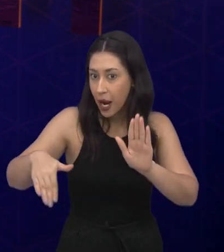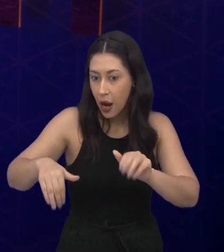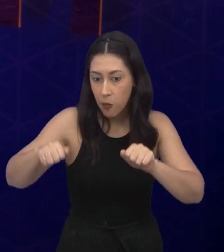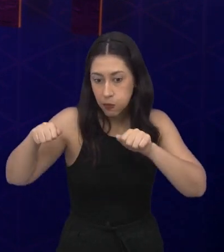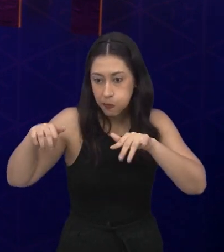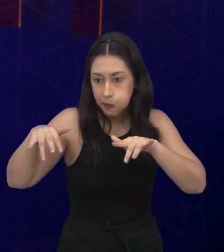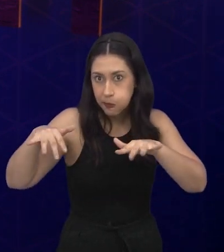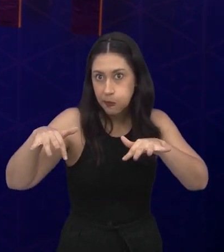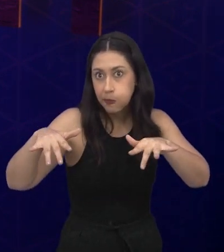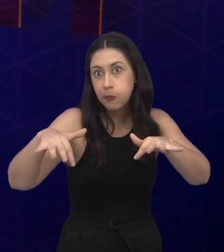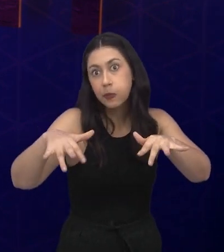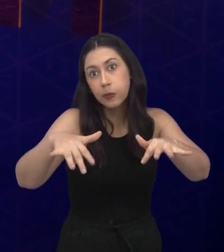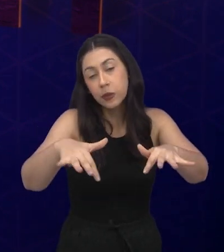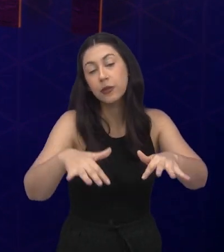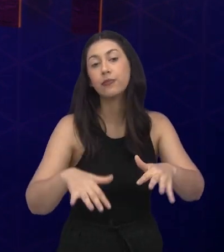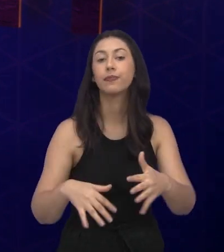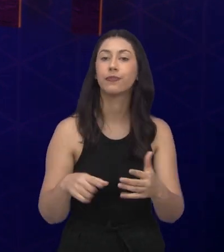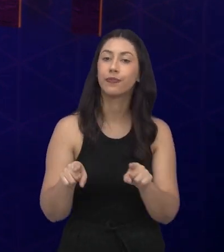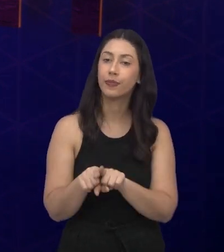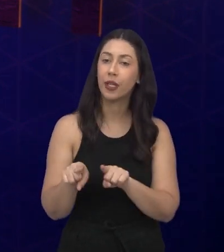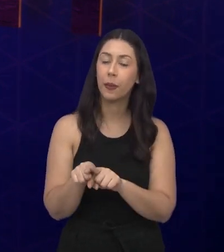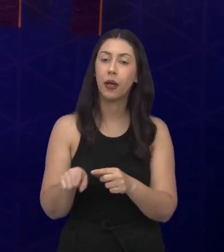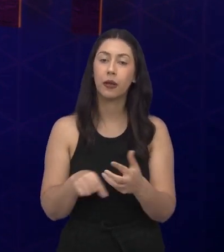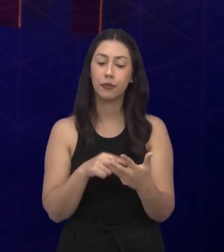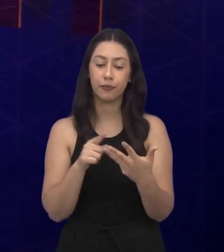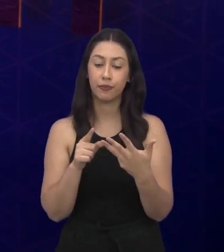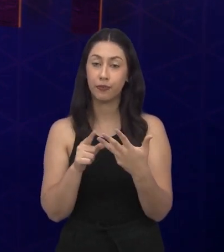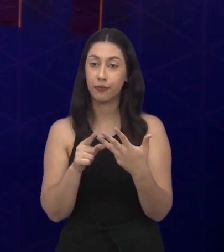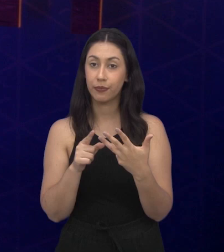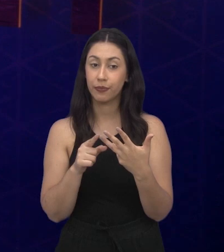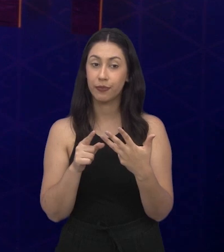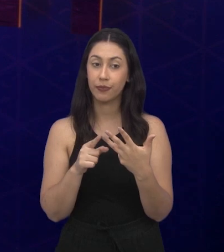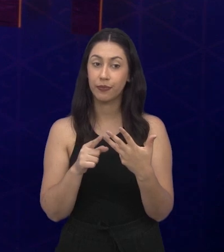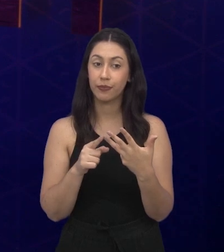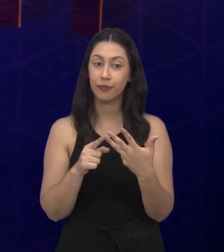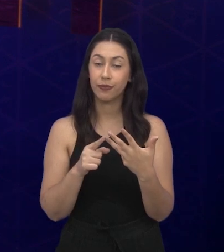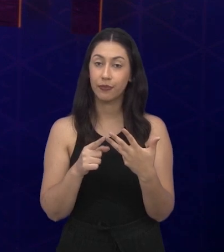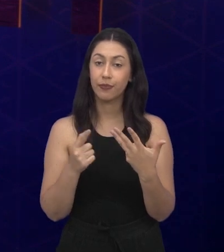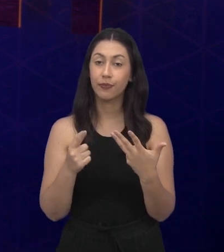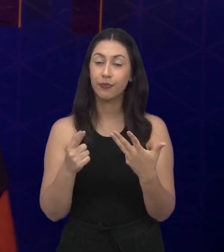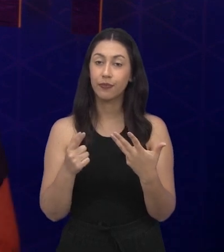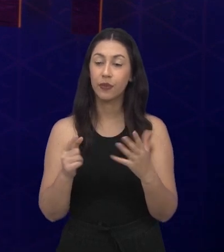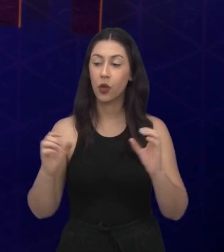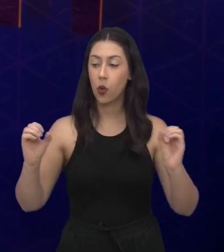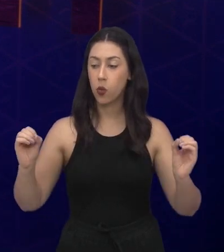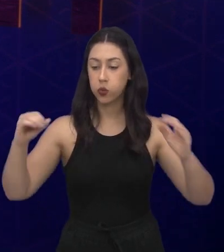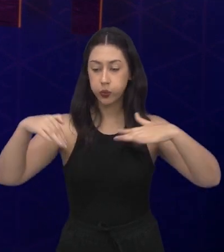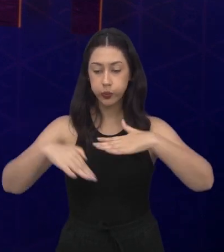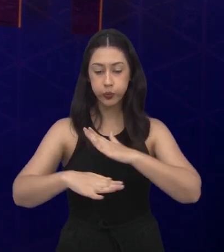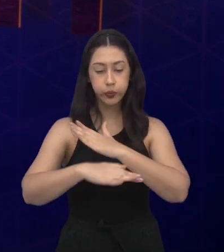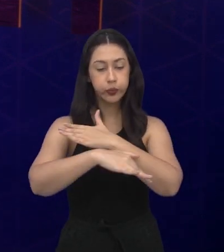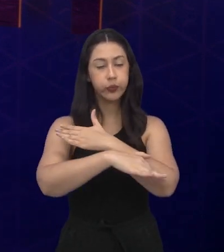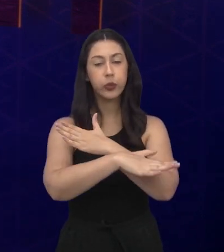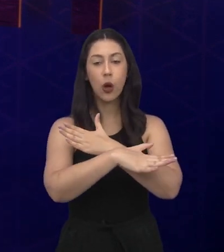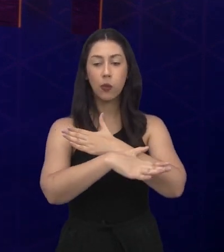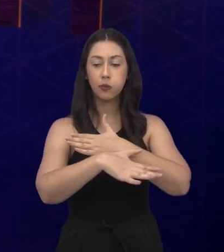por último, mas definitivamente não menos importante, é a circulação do Atlântico